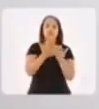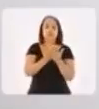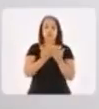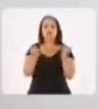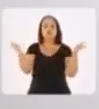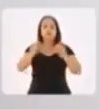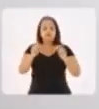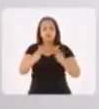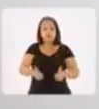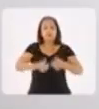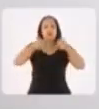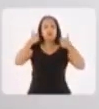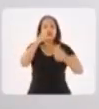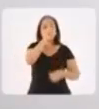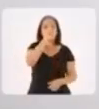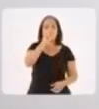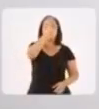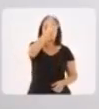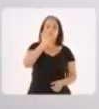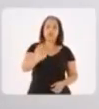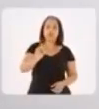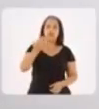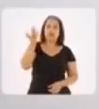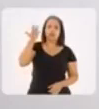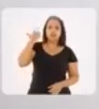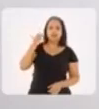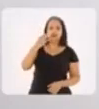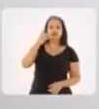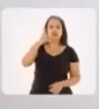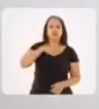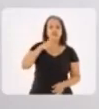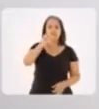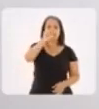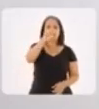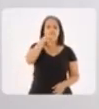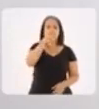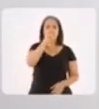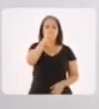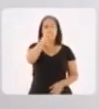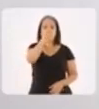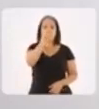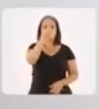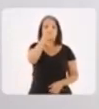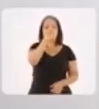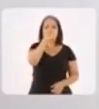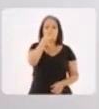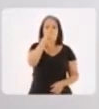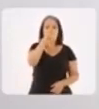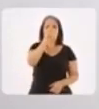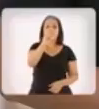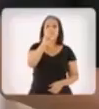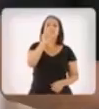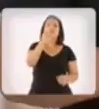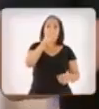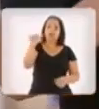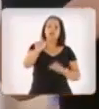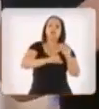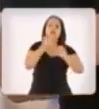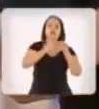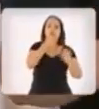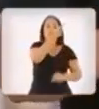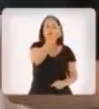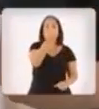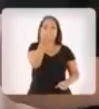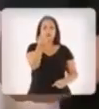verdade e pelo menos 50% dos alunos do antigo primário vão estudar em horário integral até 2020. E vou